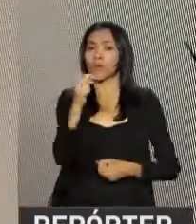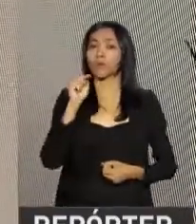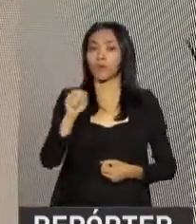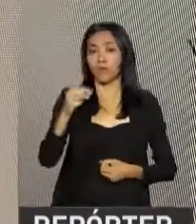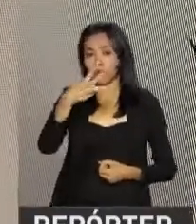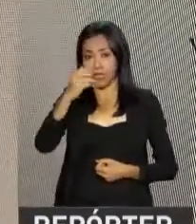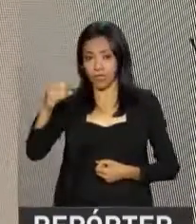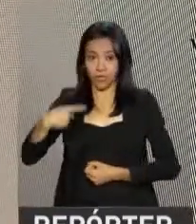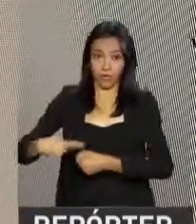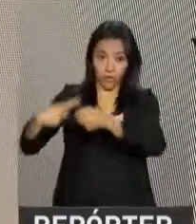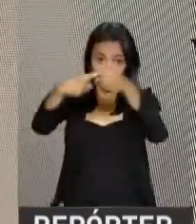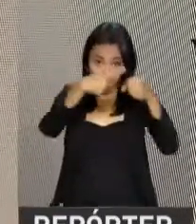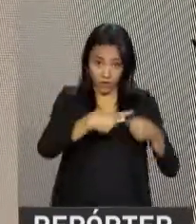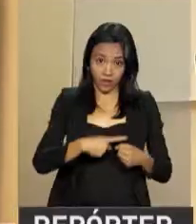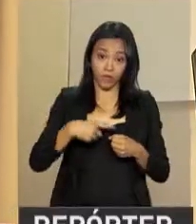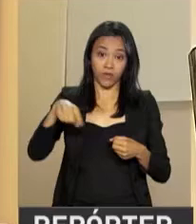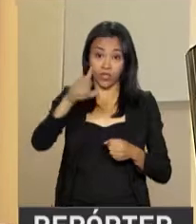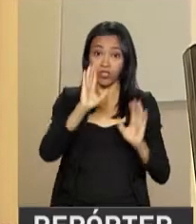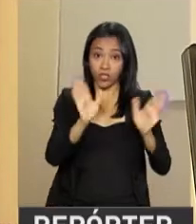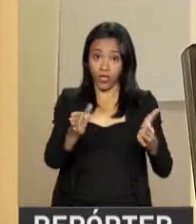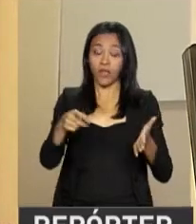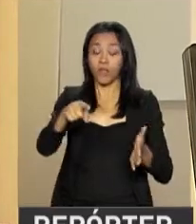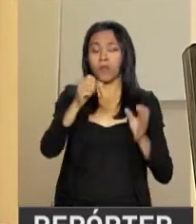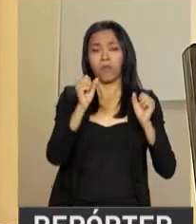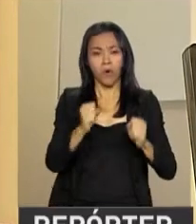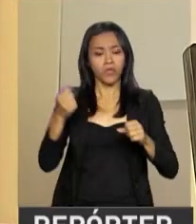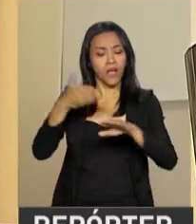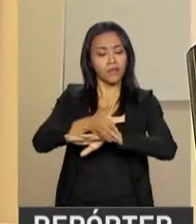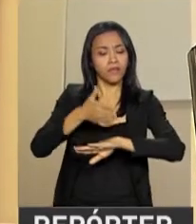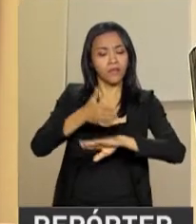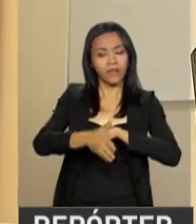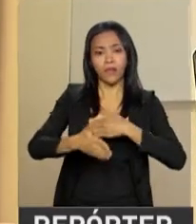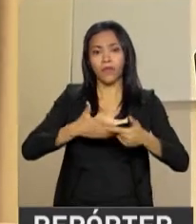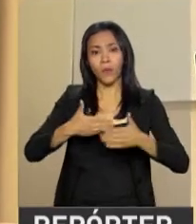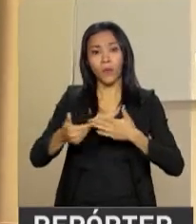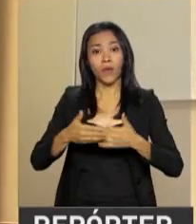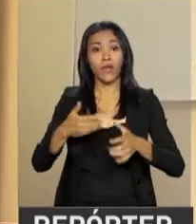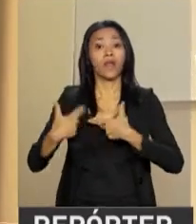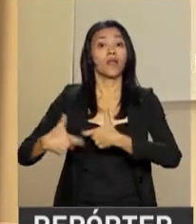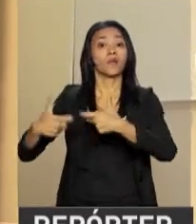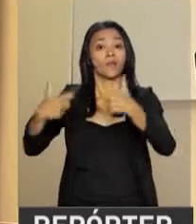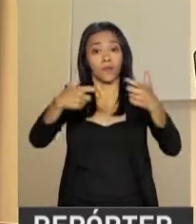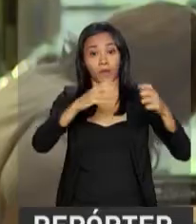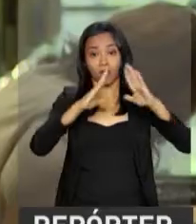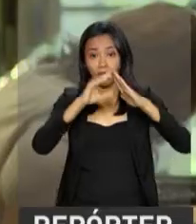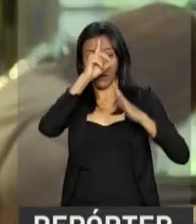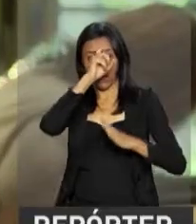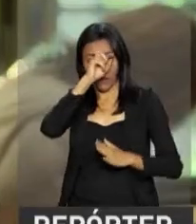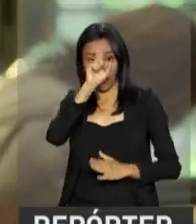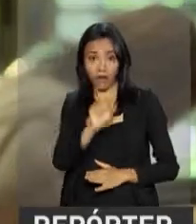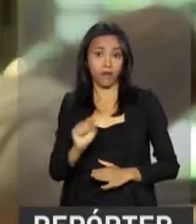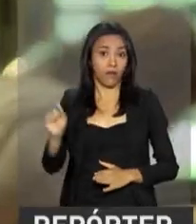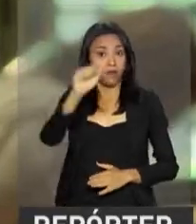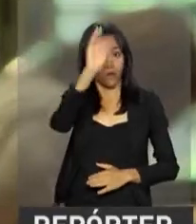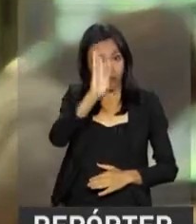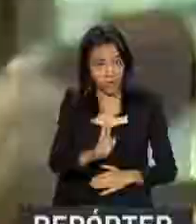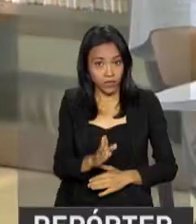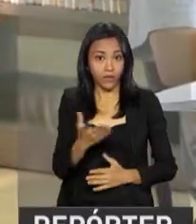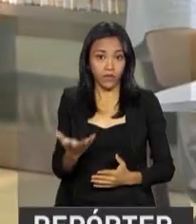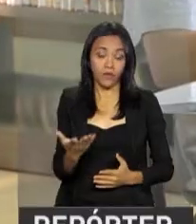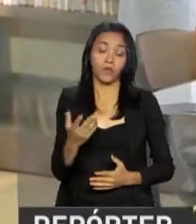de 30 milhões de usuários podem ser acessados em qualquer a unidade do sul do país já na área de educação